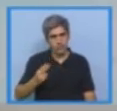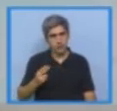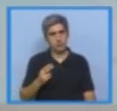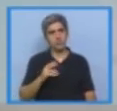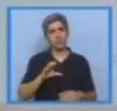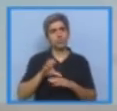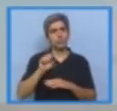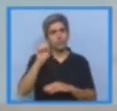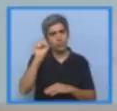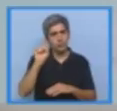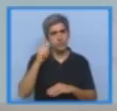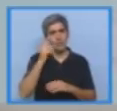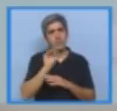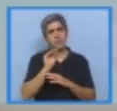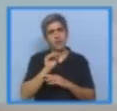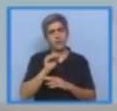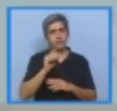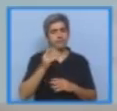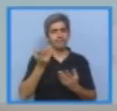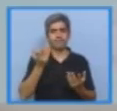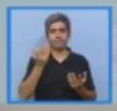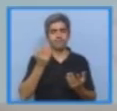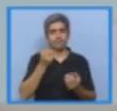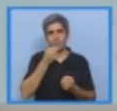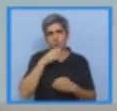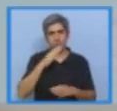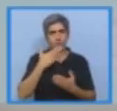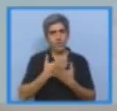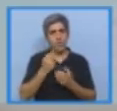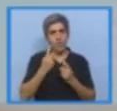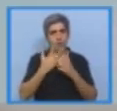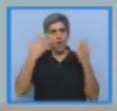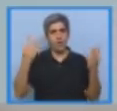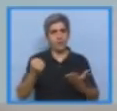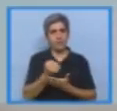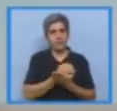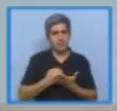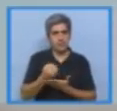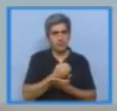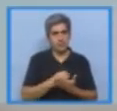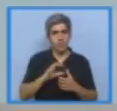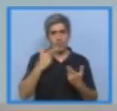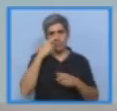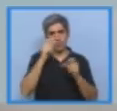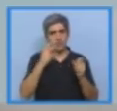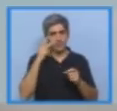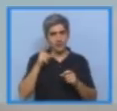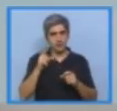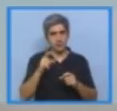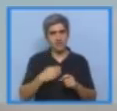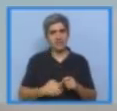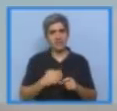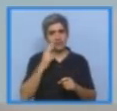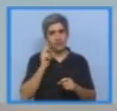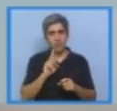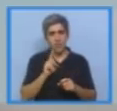Que o sucesso é um alimento muito efêmero e que depois deixa um enorme vazio. E que para qualquer pessoa que viva nessa vida, o sentido da vida nunca